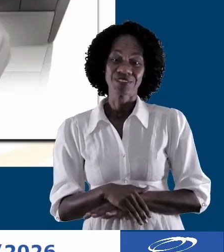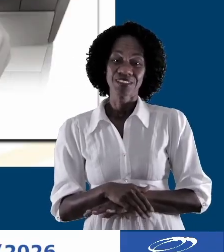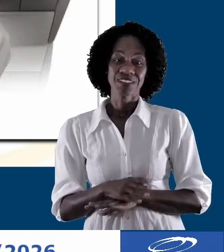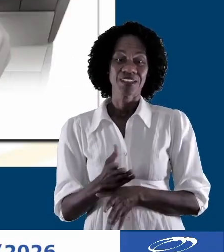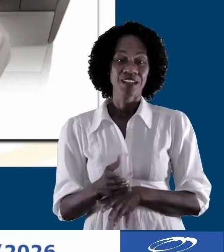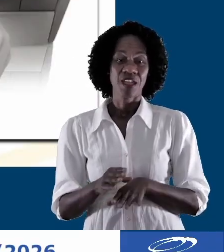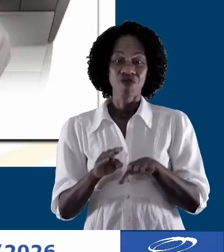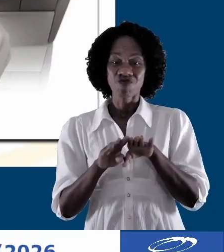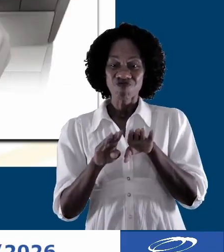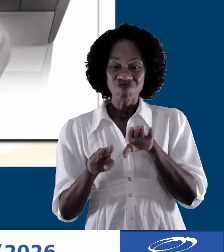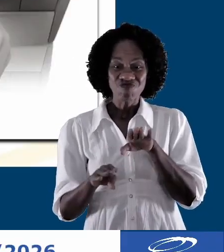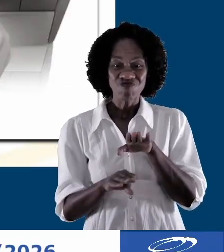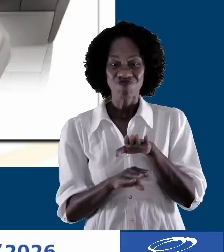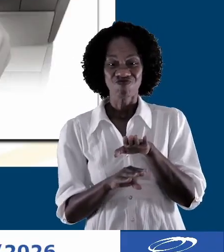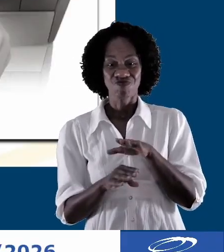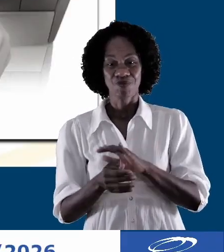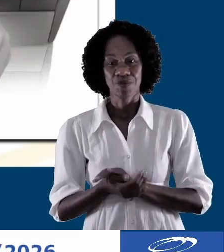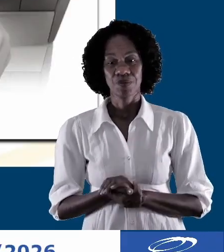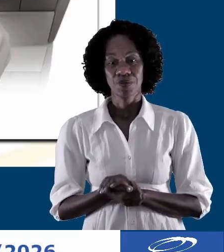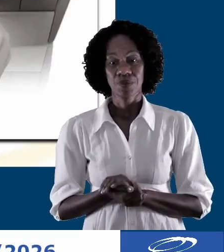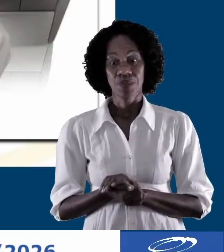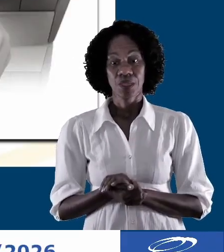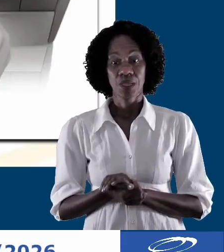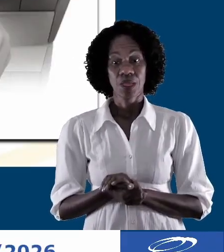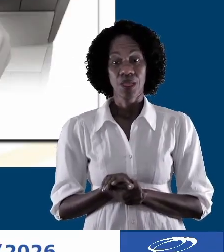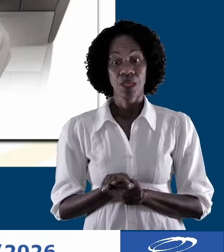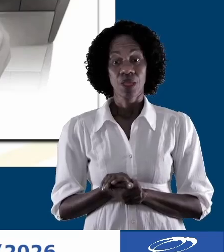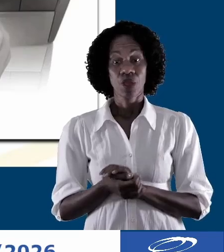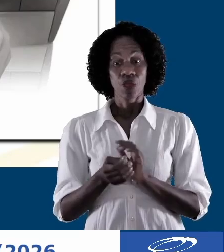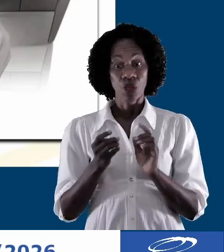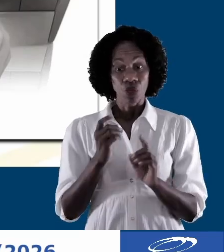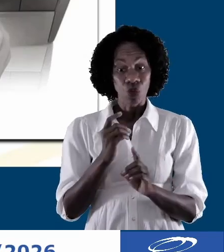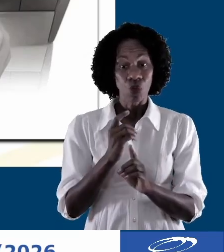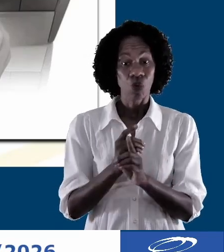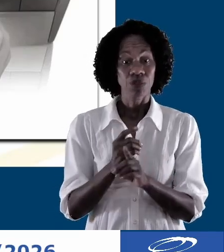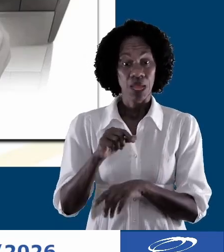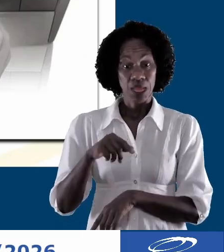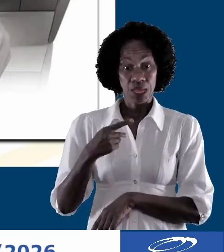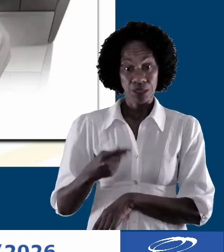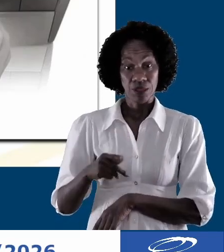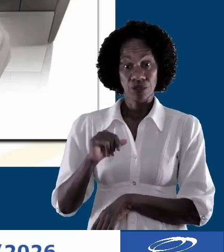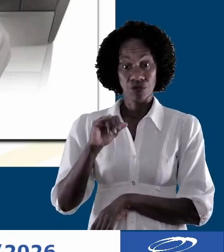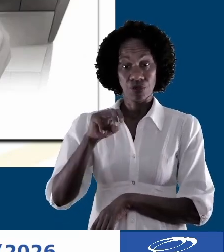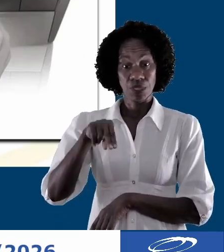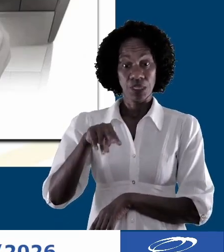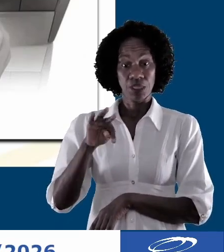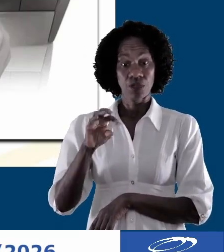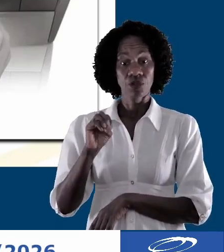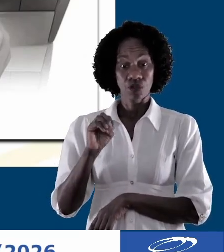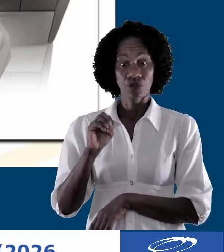E aqui, o diagnóstico molecular, o GeneXpert, que a gente tem aqui no INTO, facilitou esse diagnóstico mais